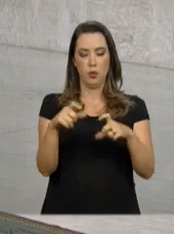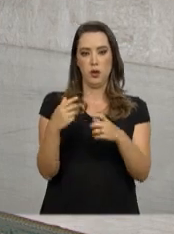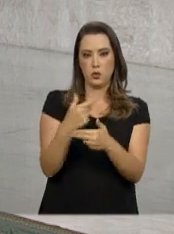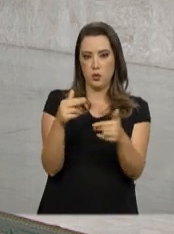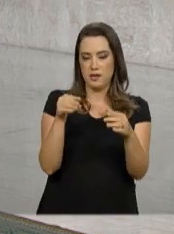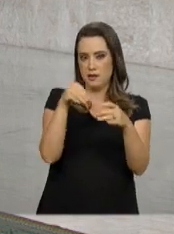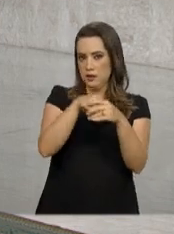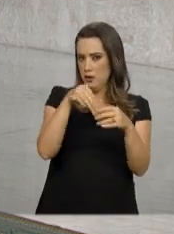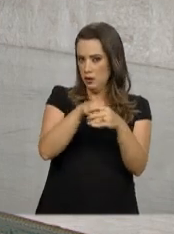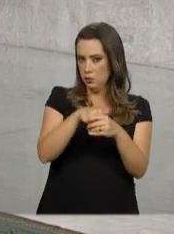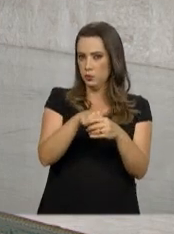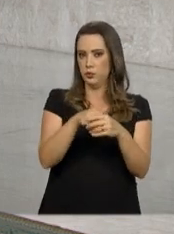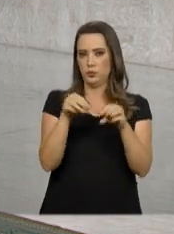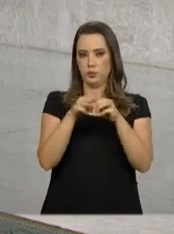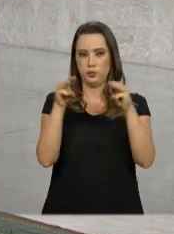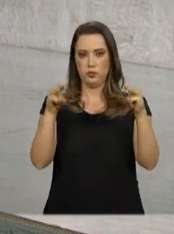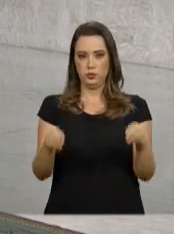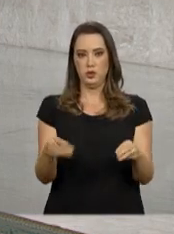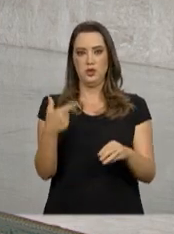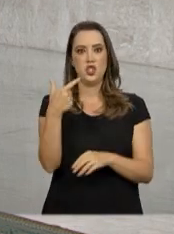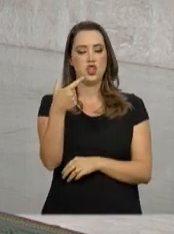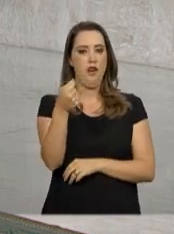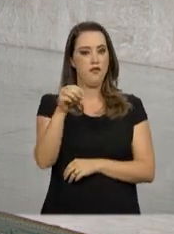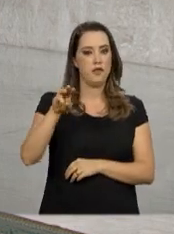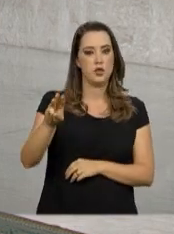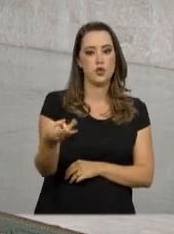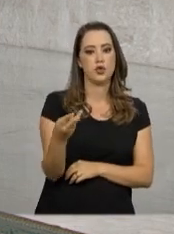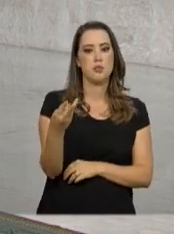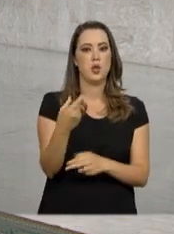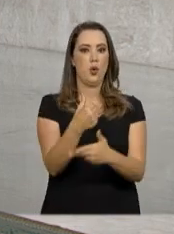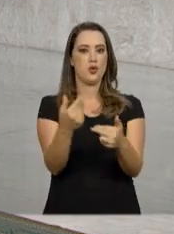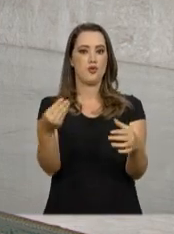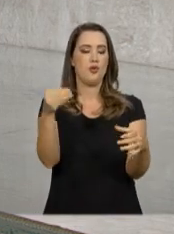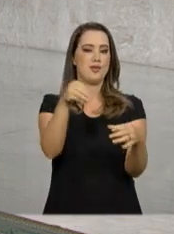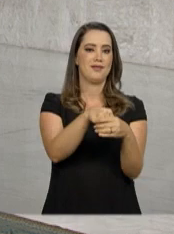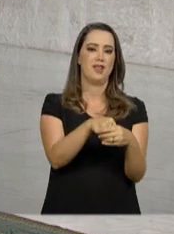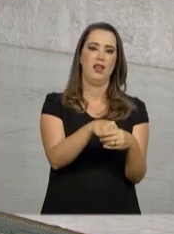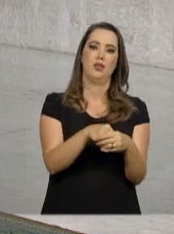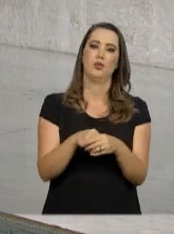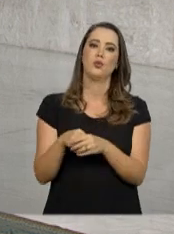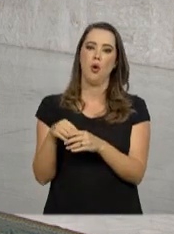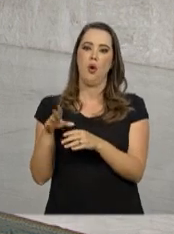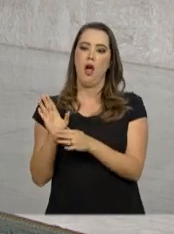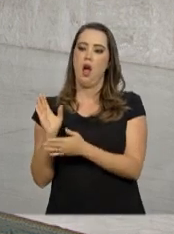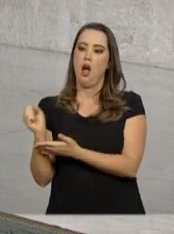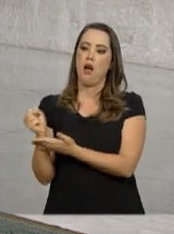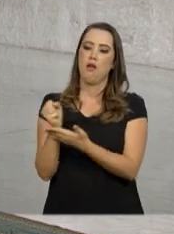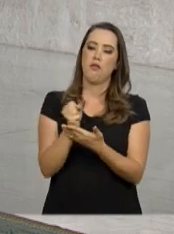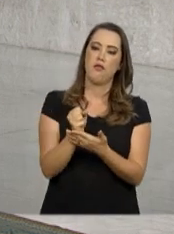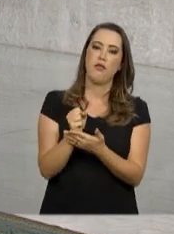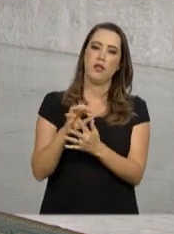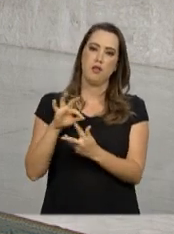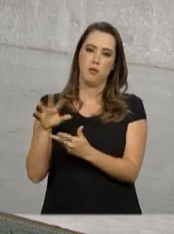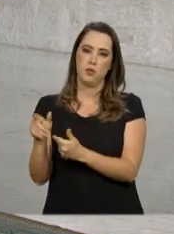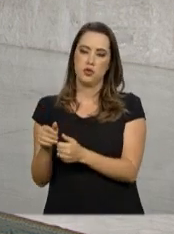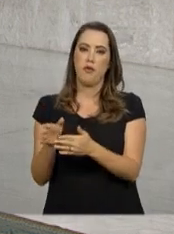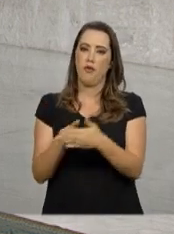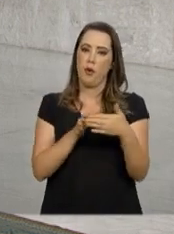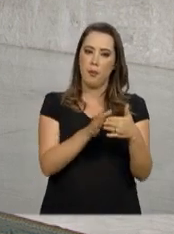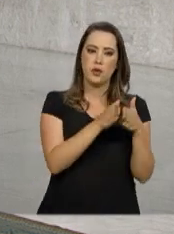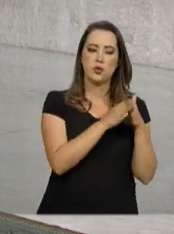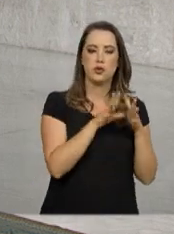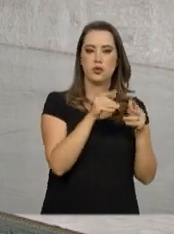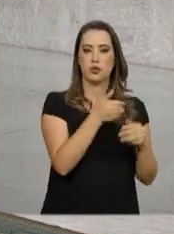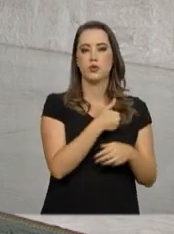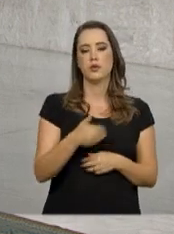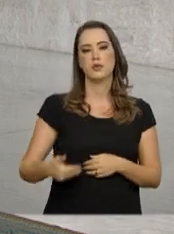20 milhões de itens. O apoio internacional foi um pedido do presidente Michel Temer a todos os governos. Essa é a informação